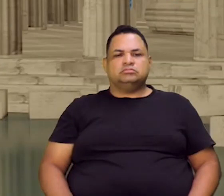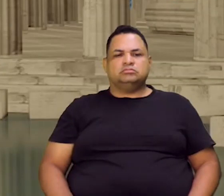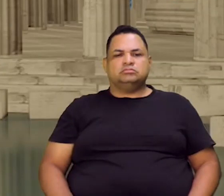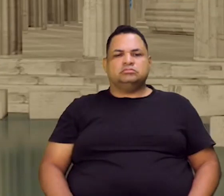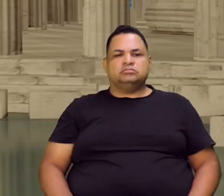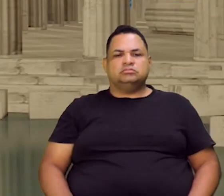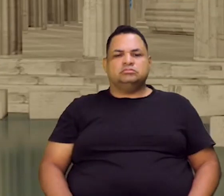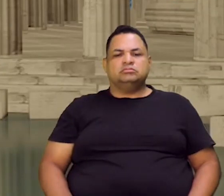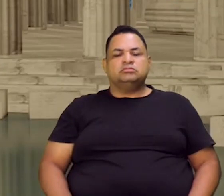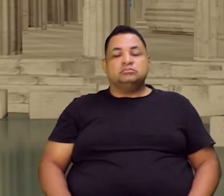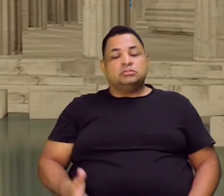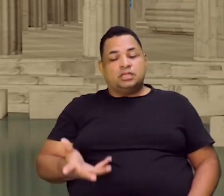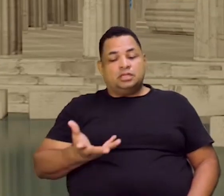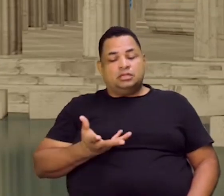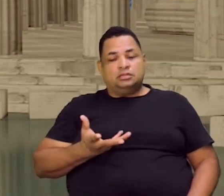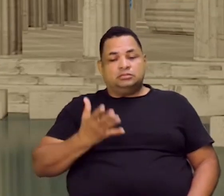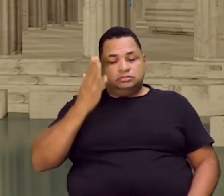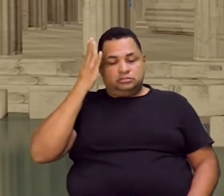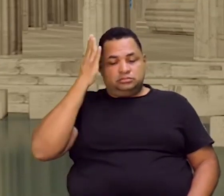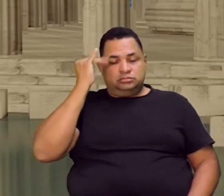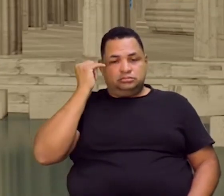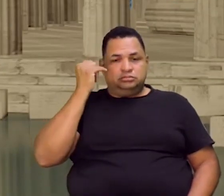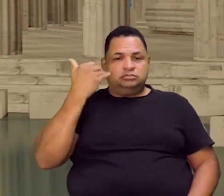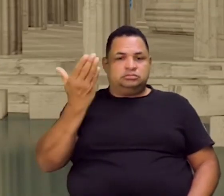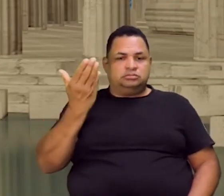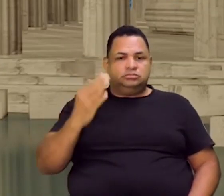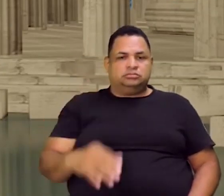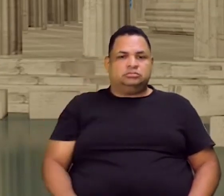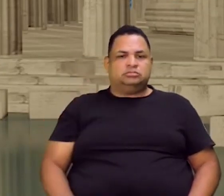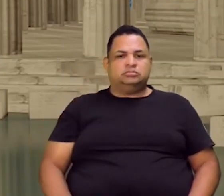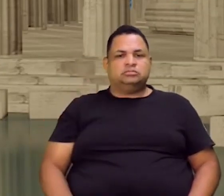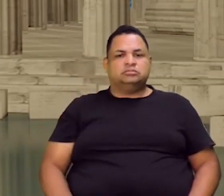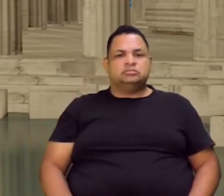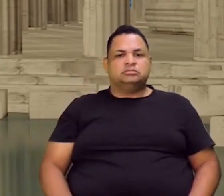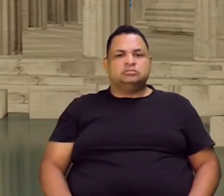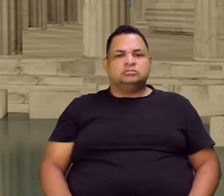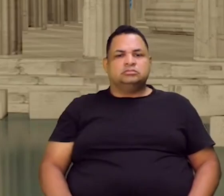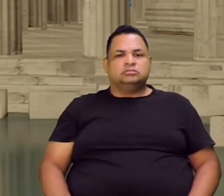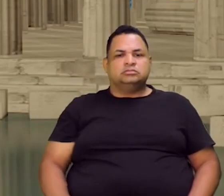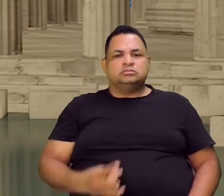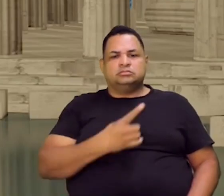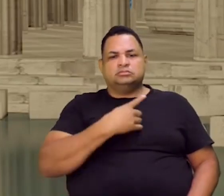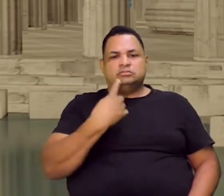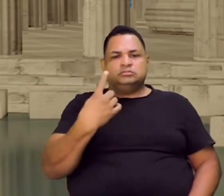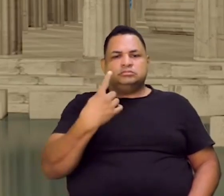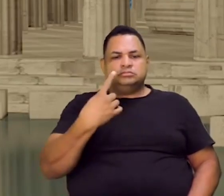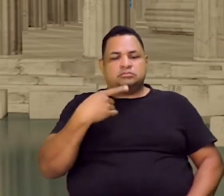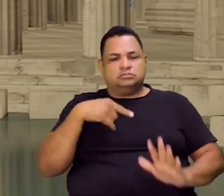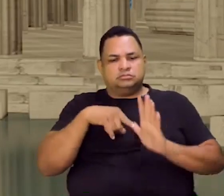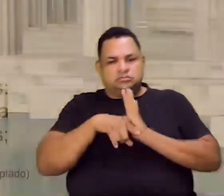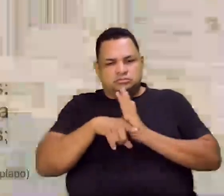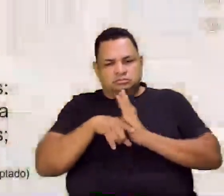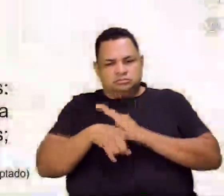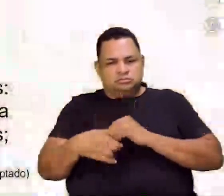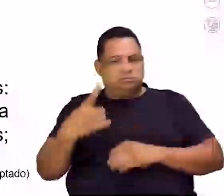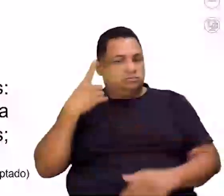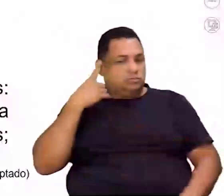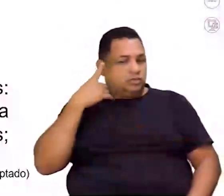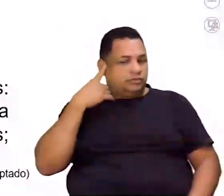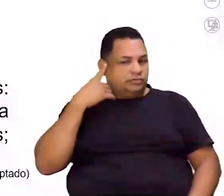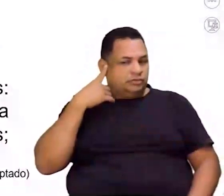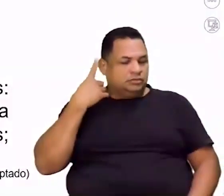começar a ter interesse. Olha só, 2 renomados cientistas, né? Então vamos lá pesquisar e ouvi-los. Continuando, olha aí.